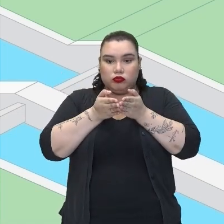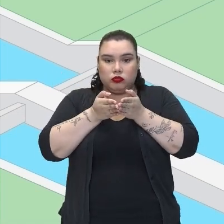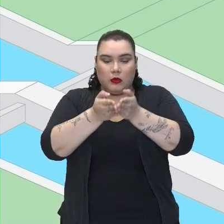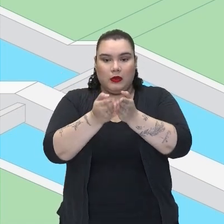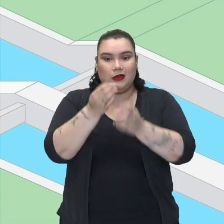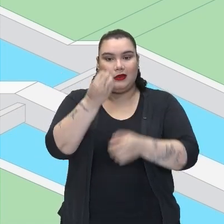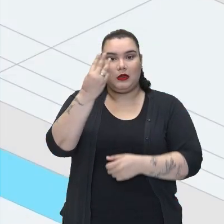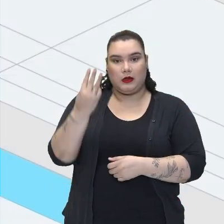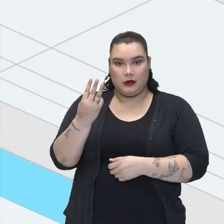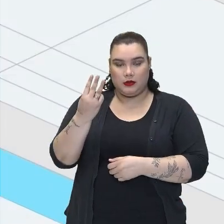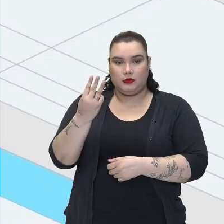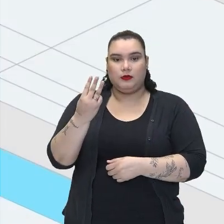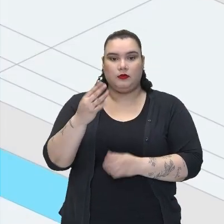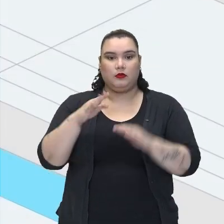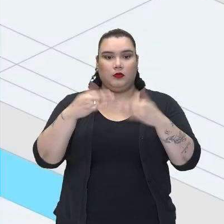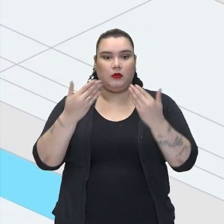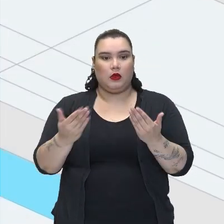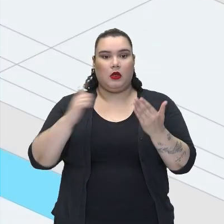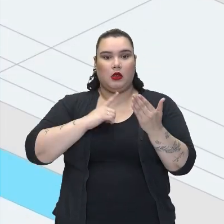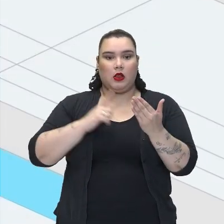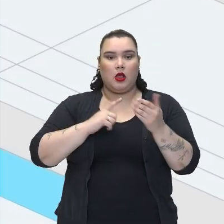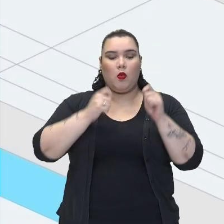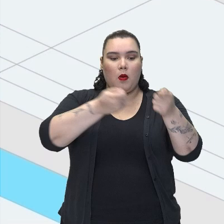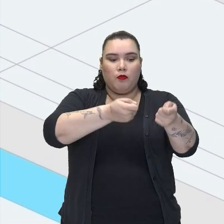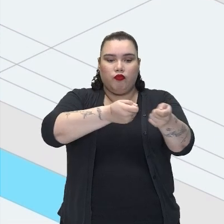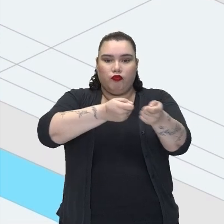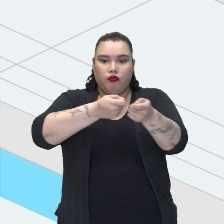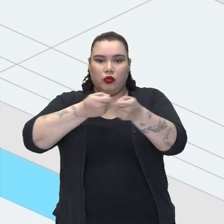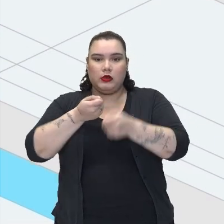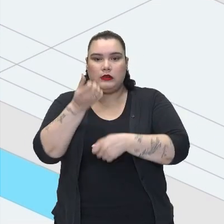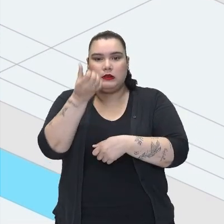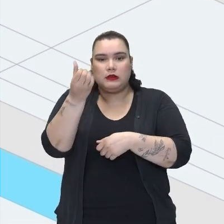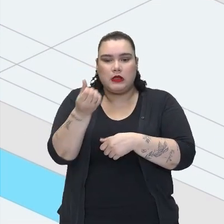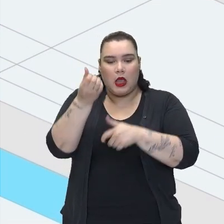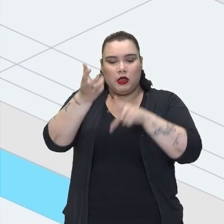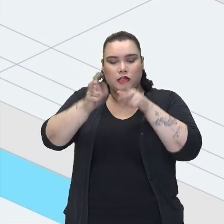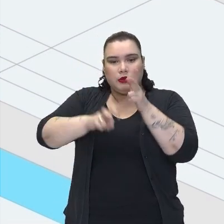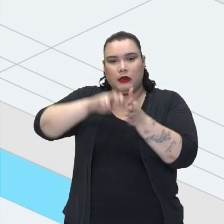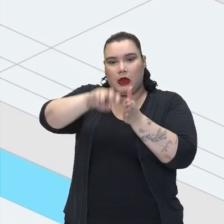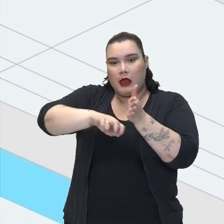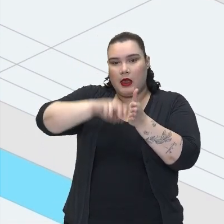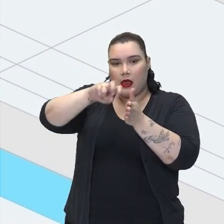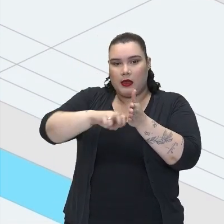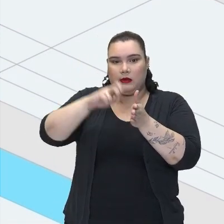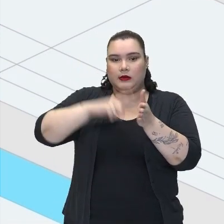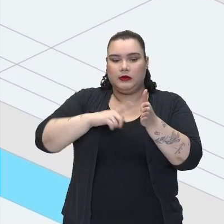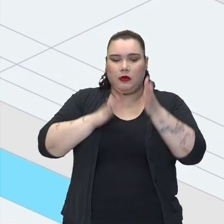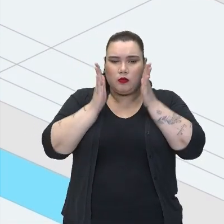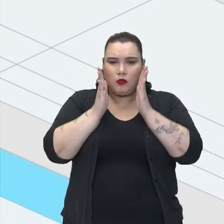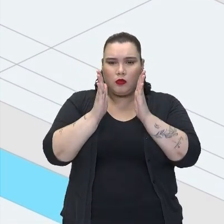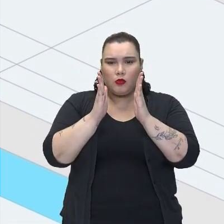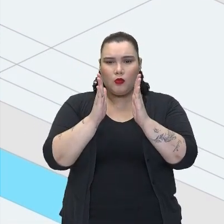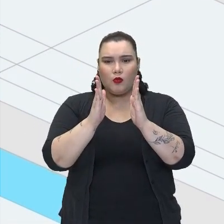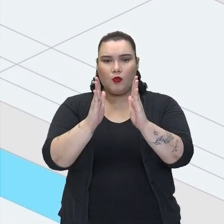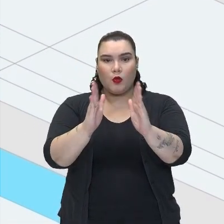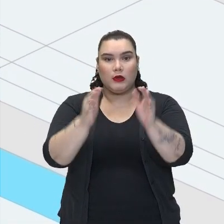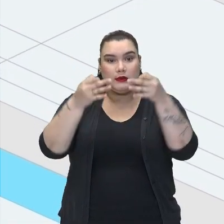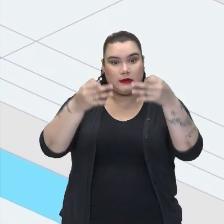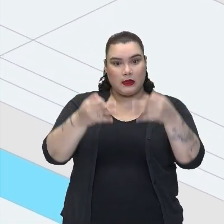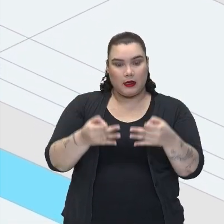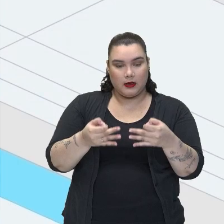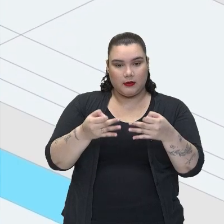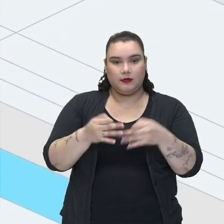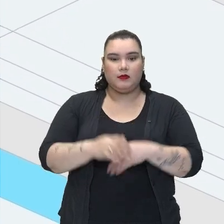delas. A embarcação passa a ser puxada por 6 pequenos trens, que a mantêm super alinhada. Toda a travessia